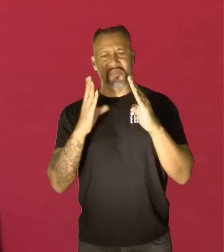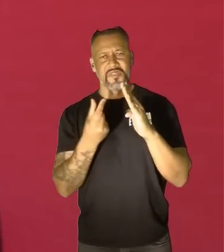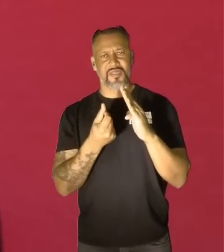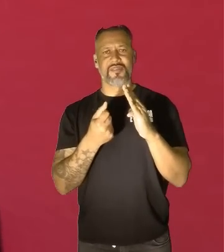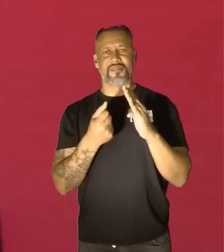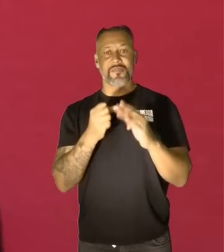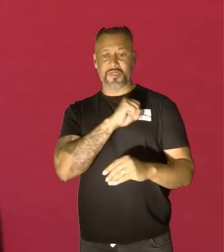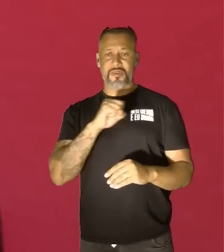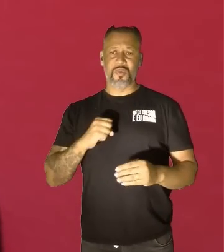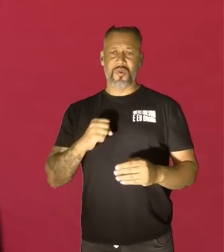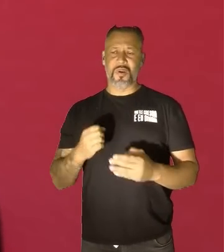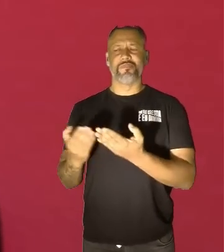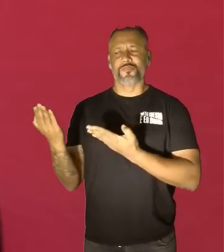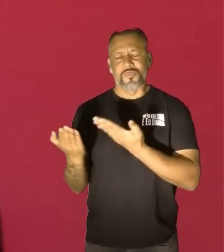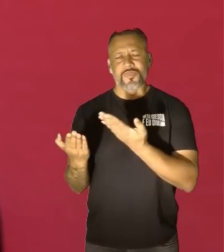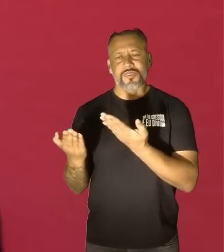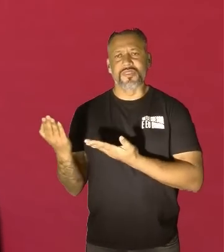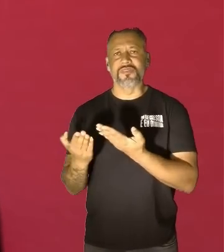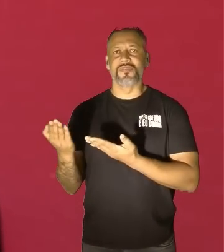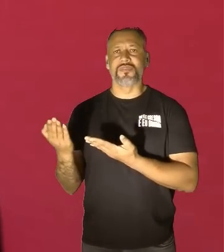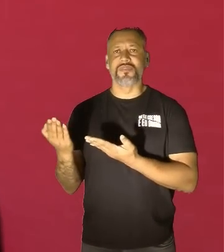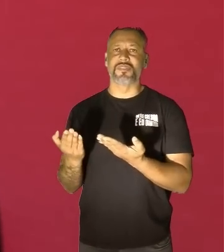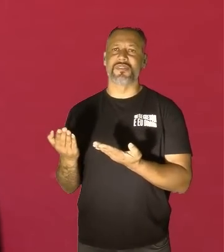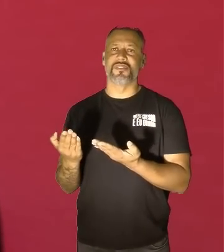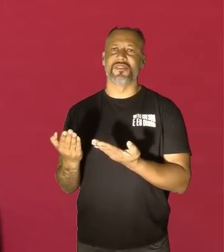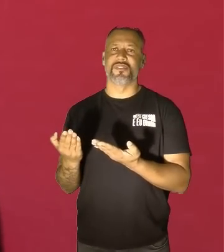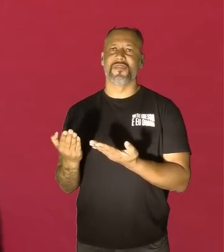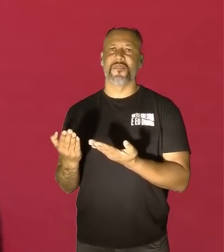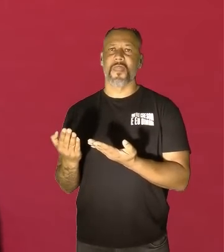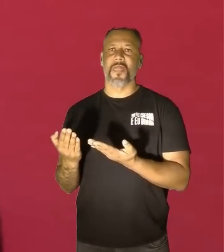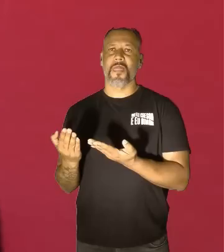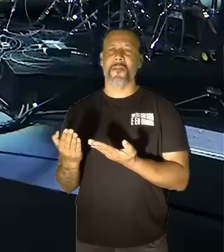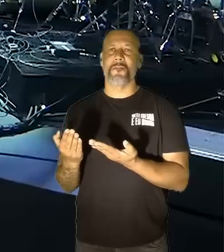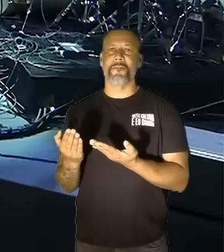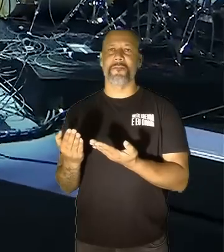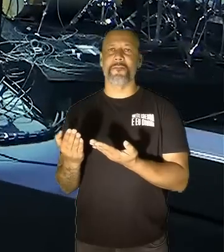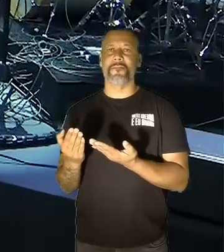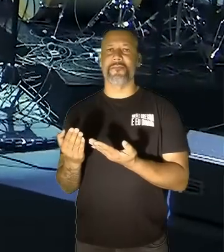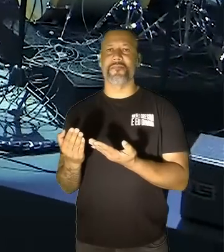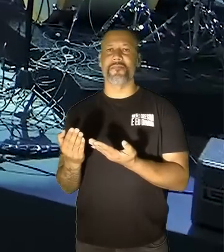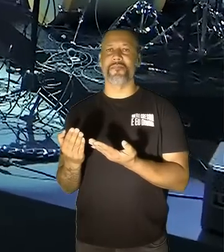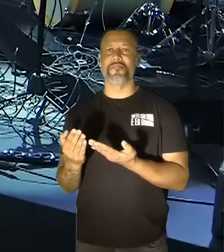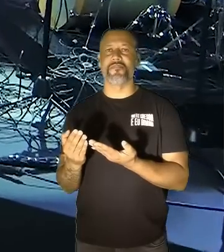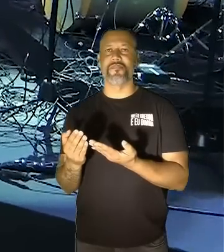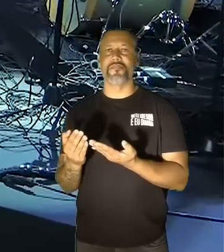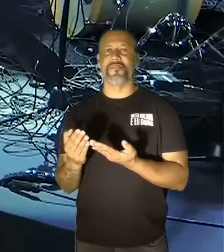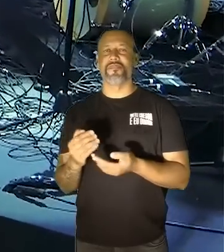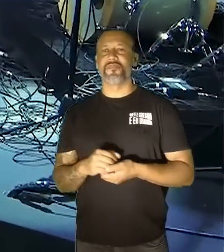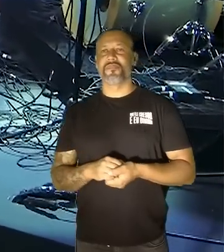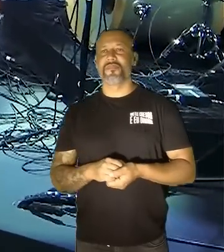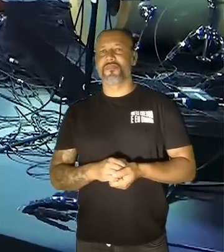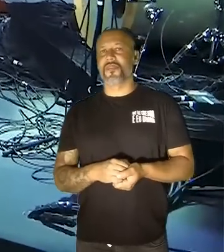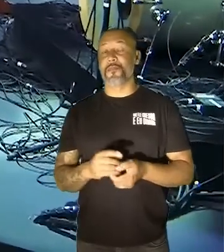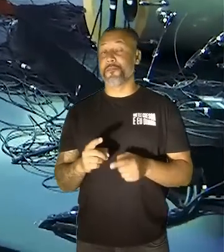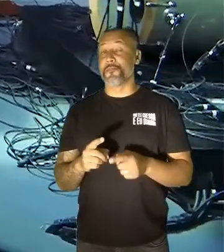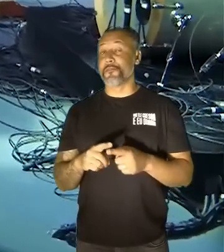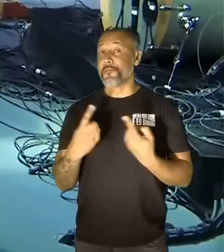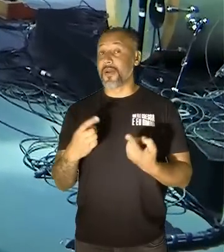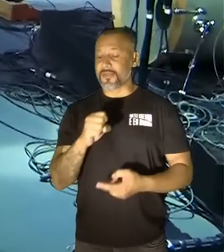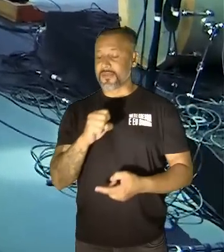quem serve é ministro, ok? E é por isso que a Bíblia chama Samuel de um garoto que ministrava no templo, mas ele não pregava